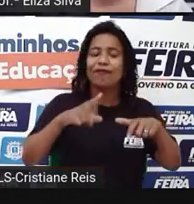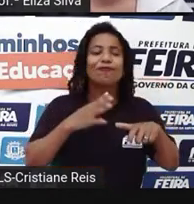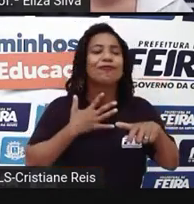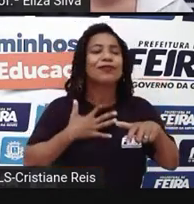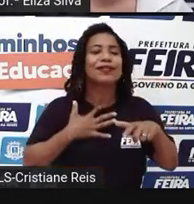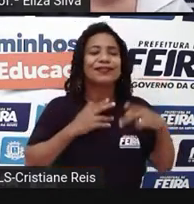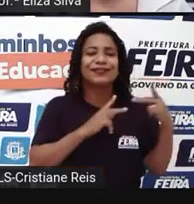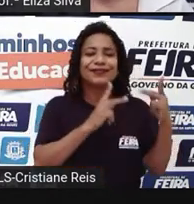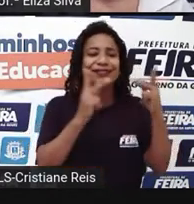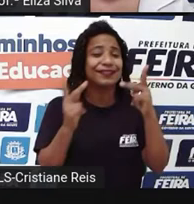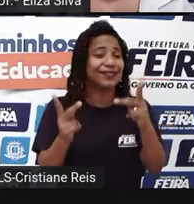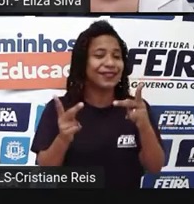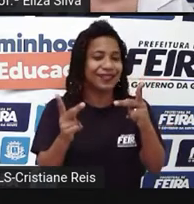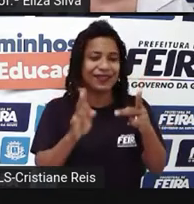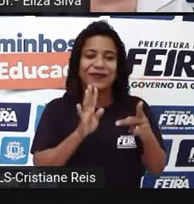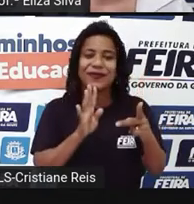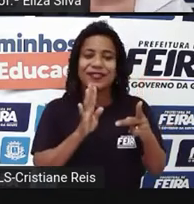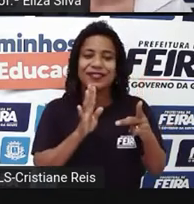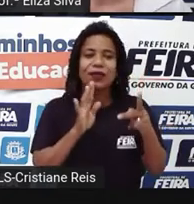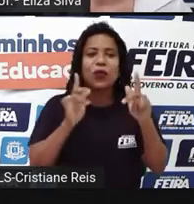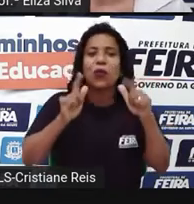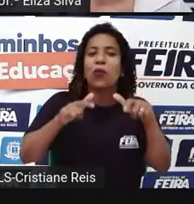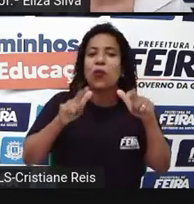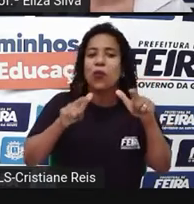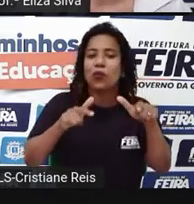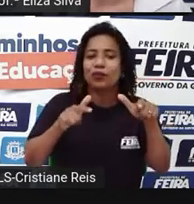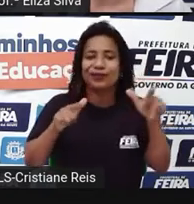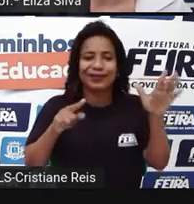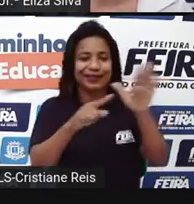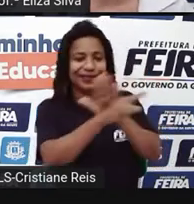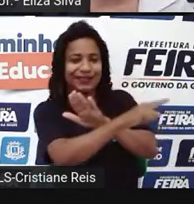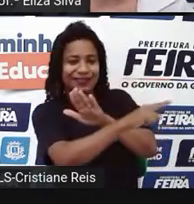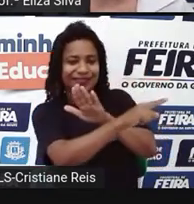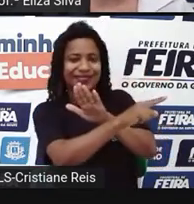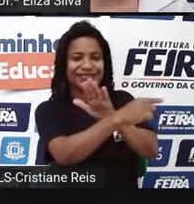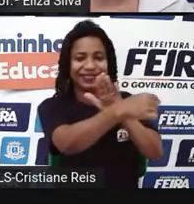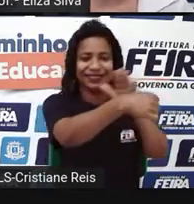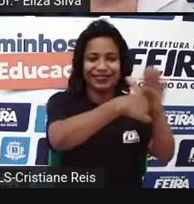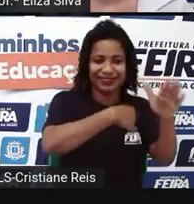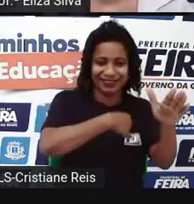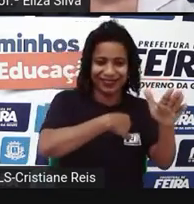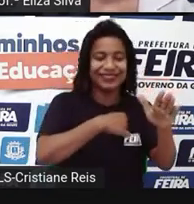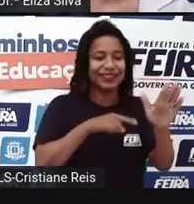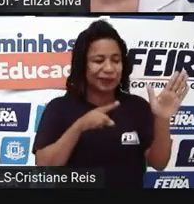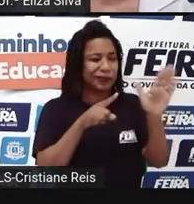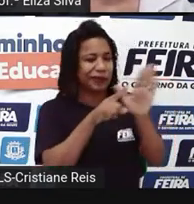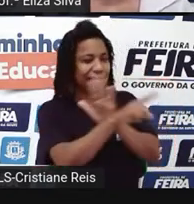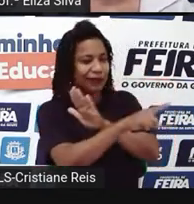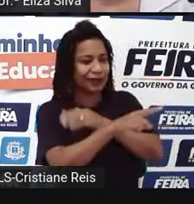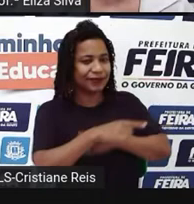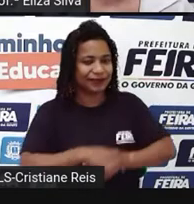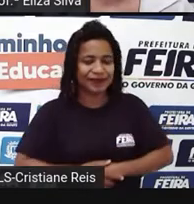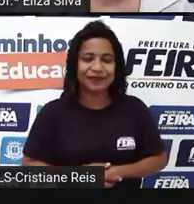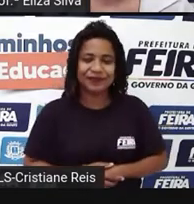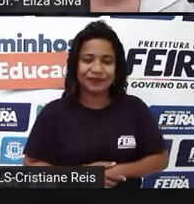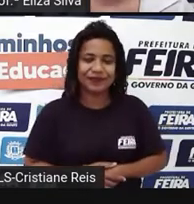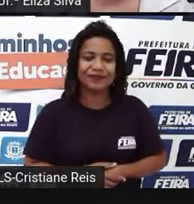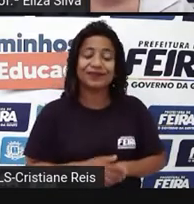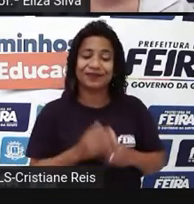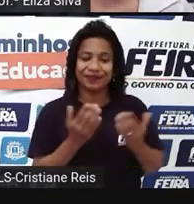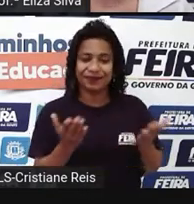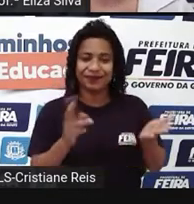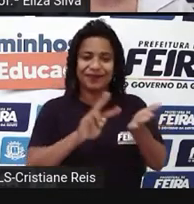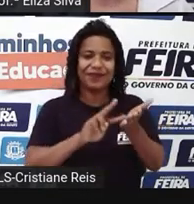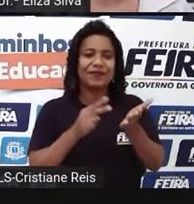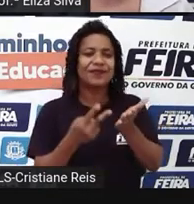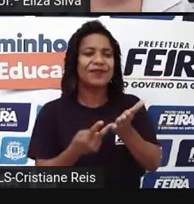visitar. Então, observe que um deles pergunta: What place would you like to visit?